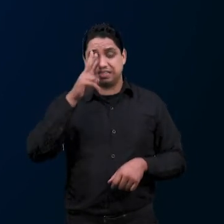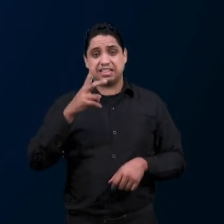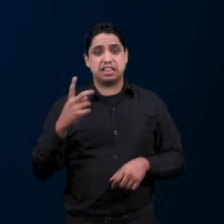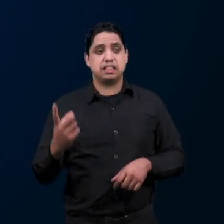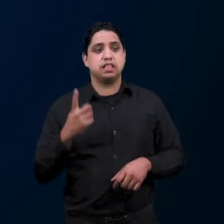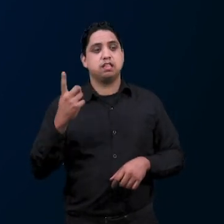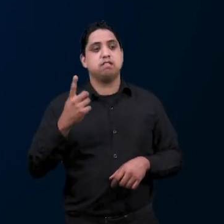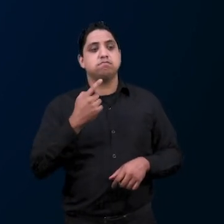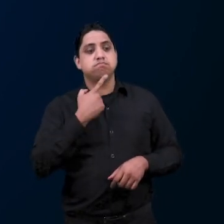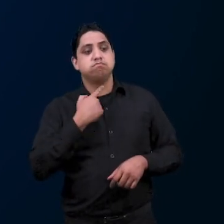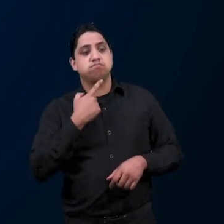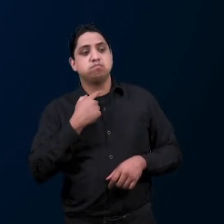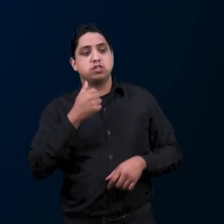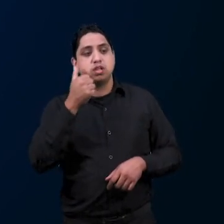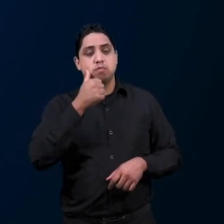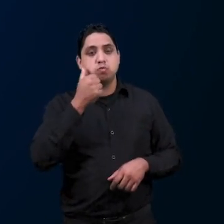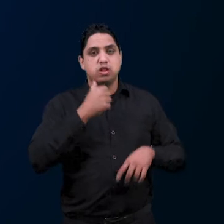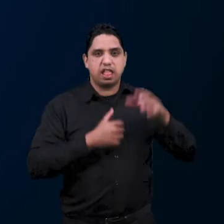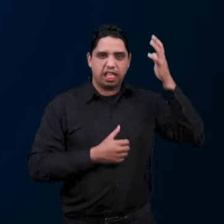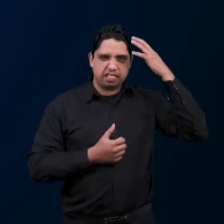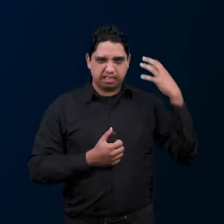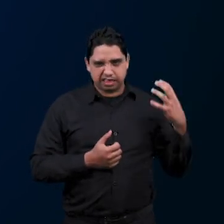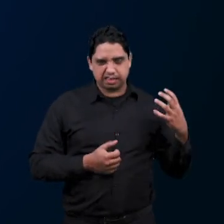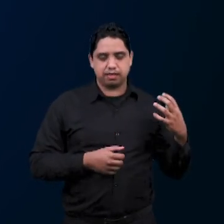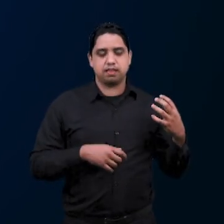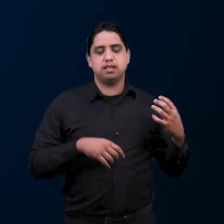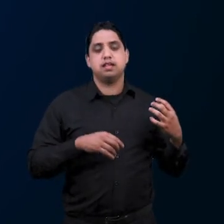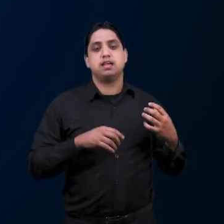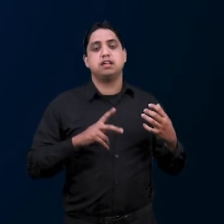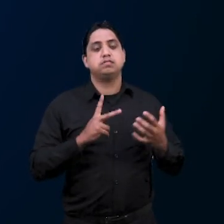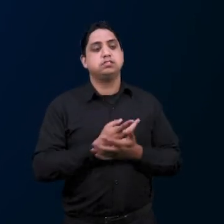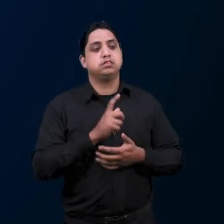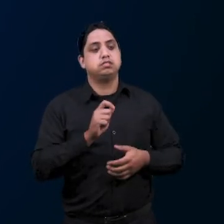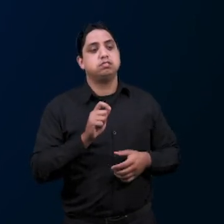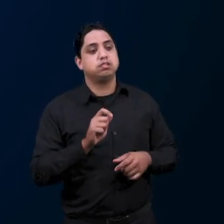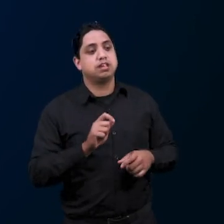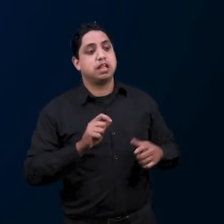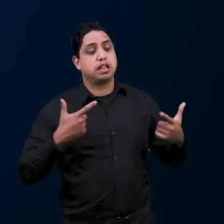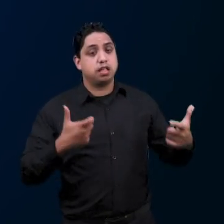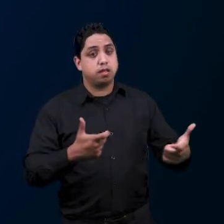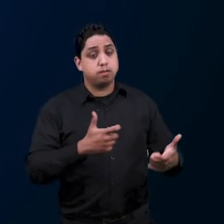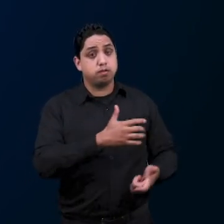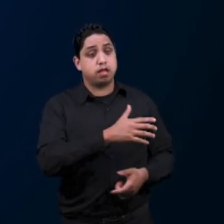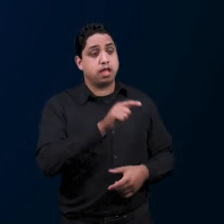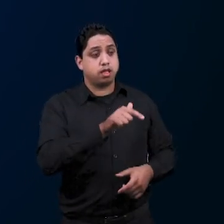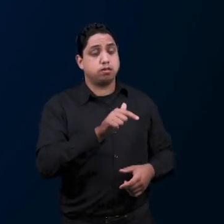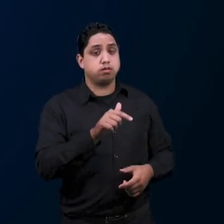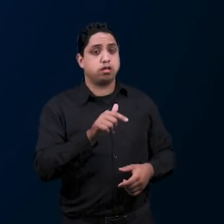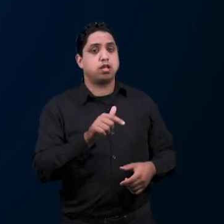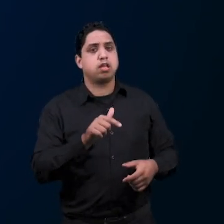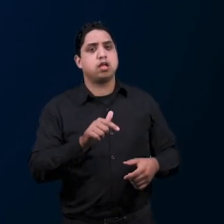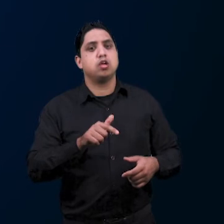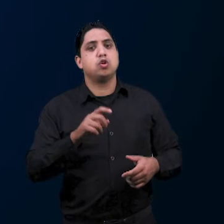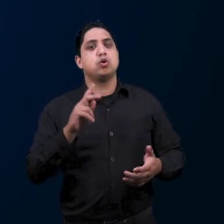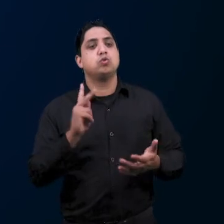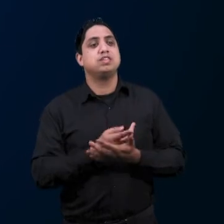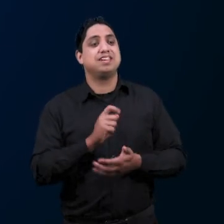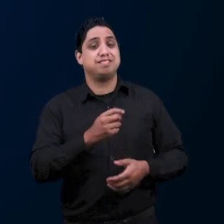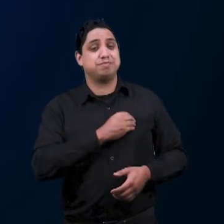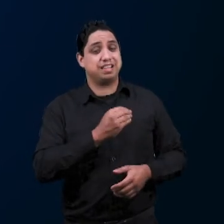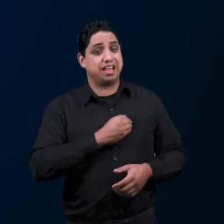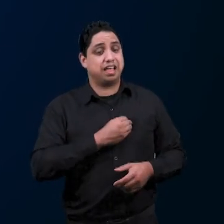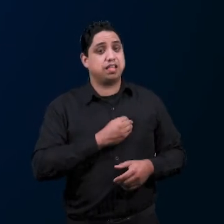colocou ainda o marido de Batseba para a frente de uma guerra e ele morreu. E ele usou a sua posição como rei para cometer